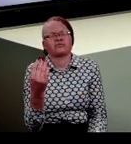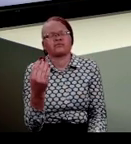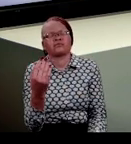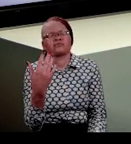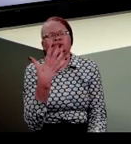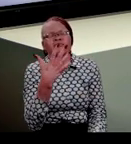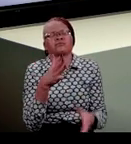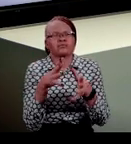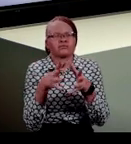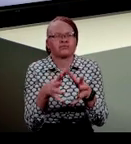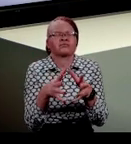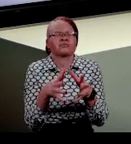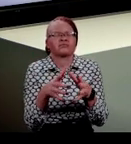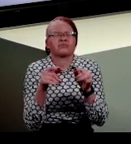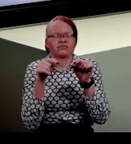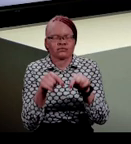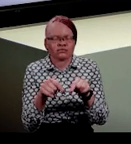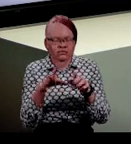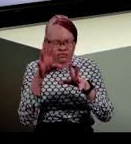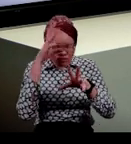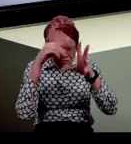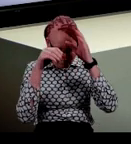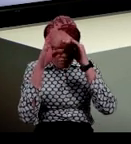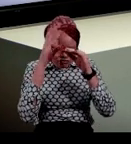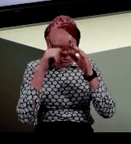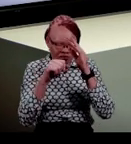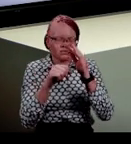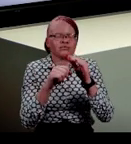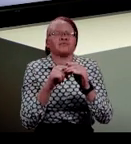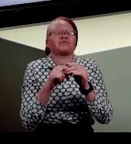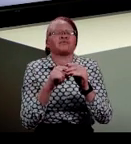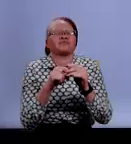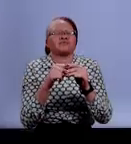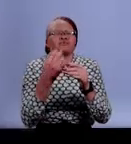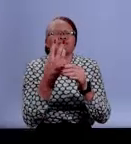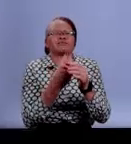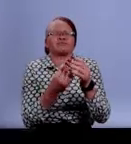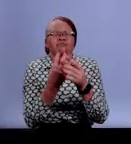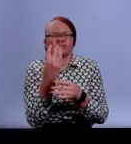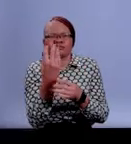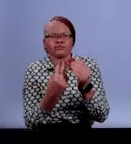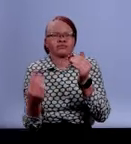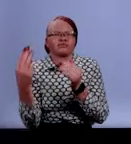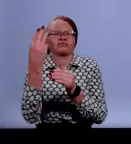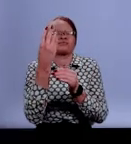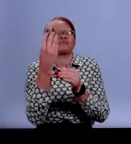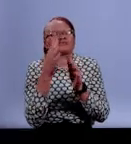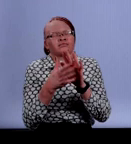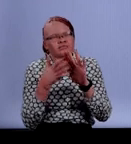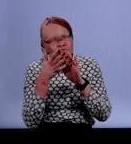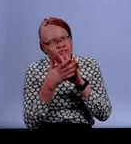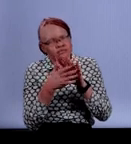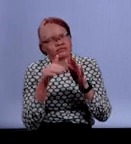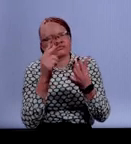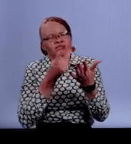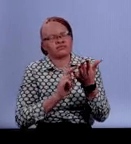da 5ª classe Nesta aula tivemos como assunto potência no sol